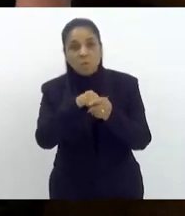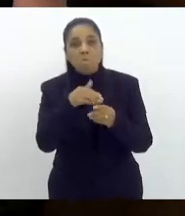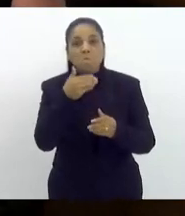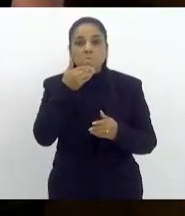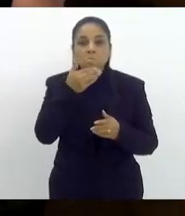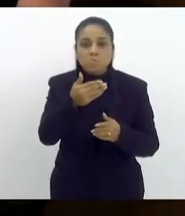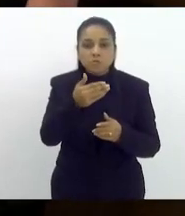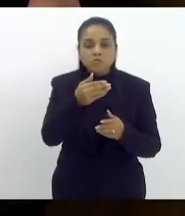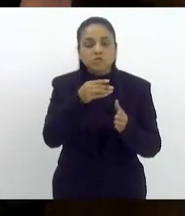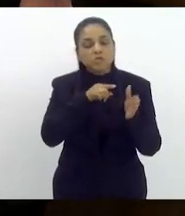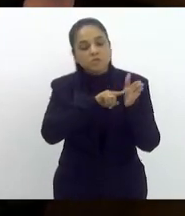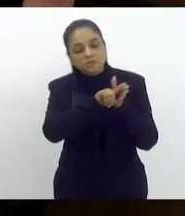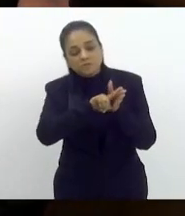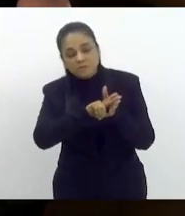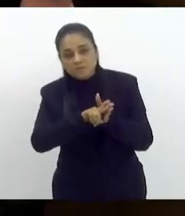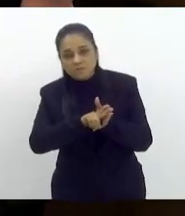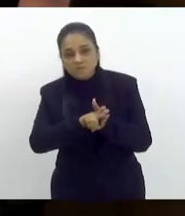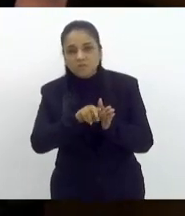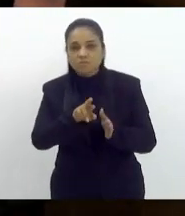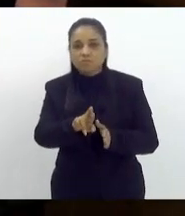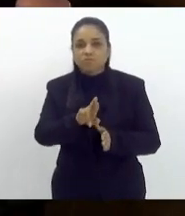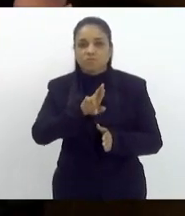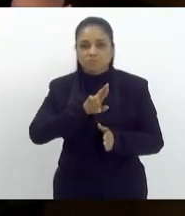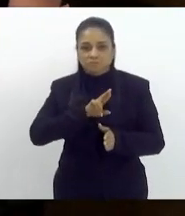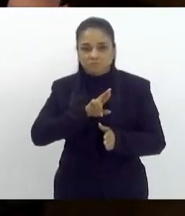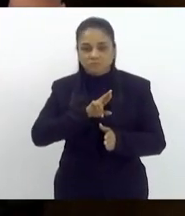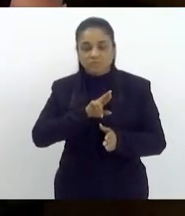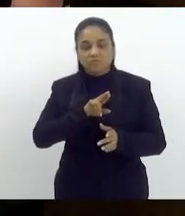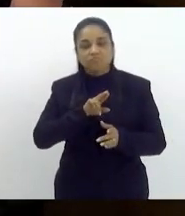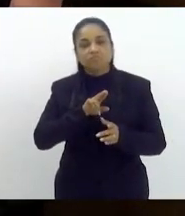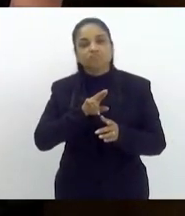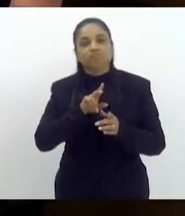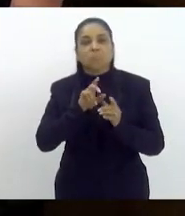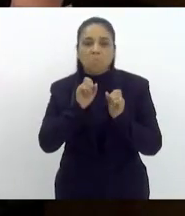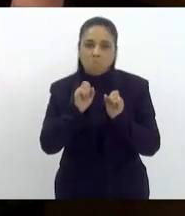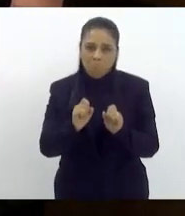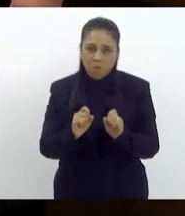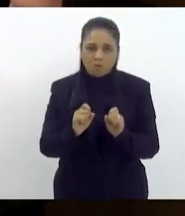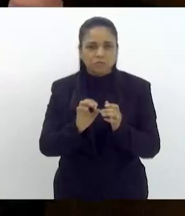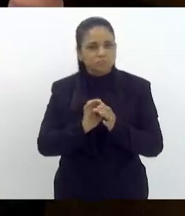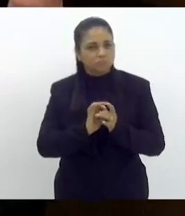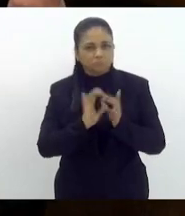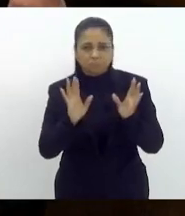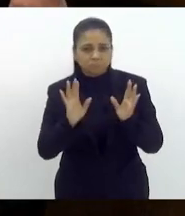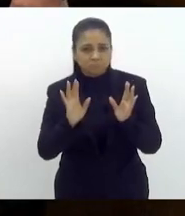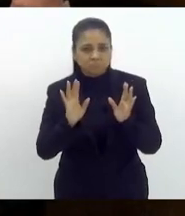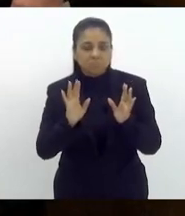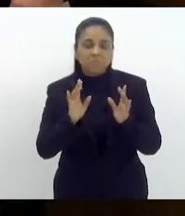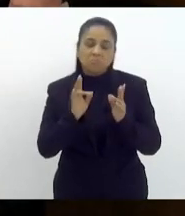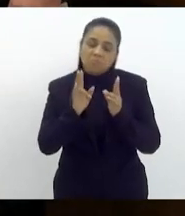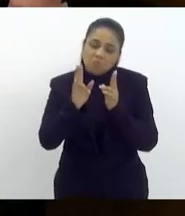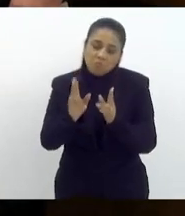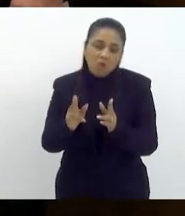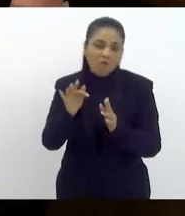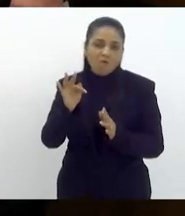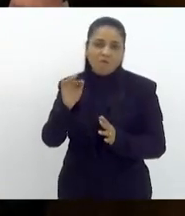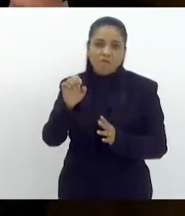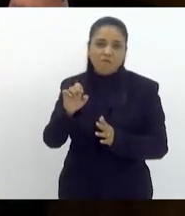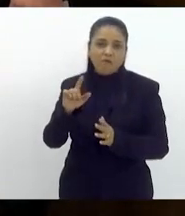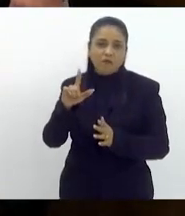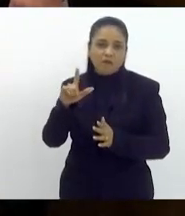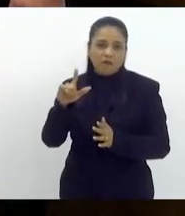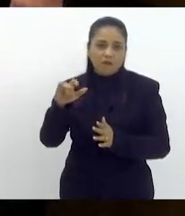pedir verificação de resultado que foi o que fez o deputado Jorge Felipe Então são duas coisas extintas solicitar